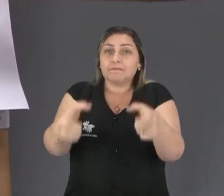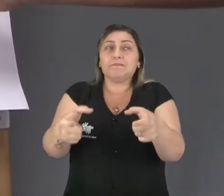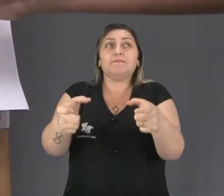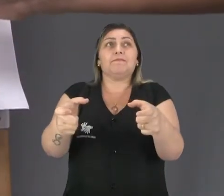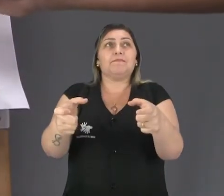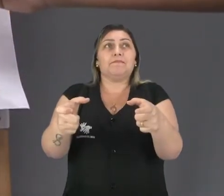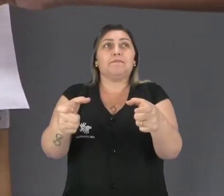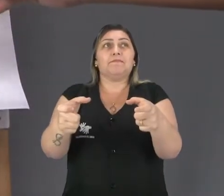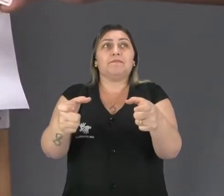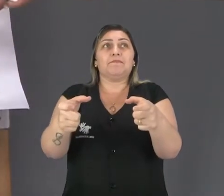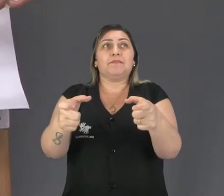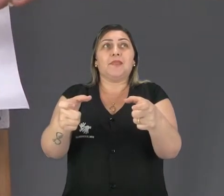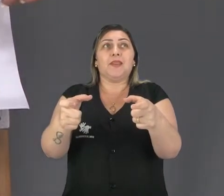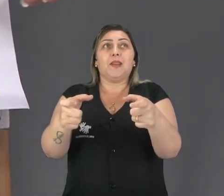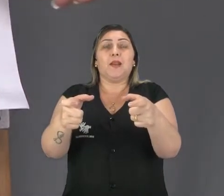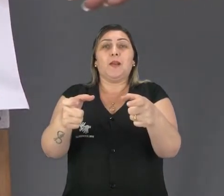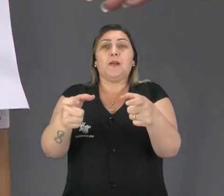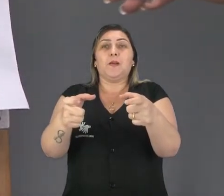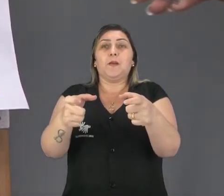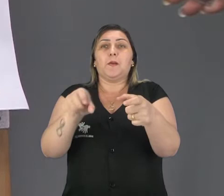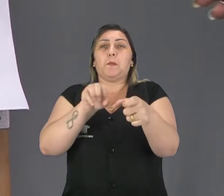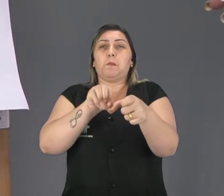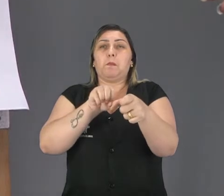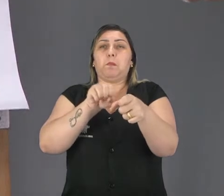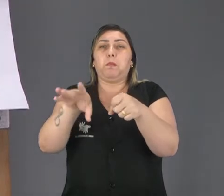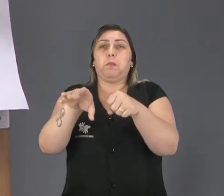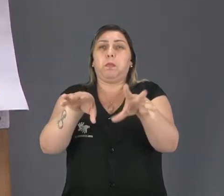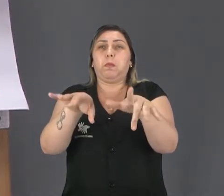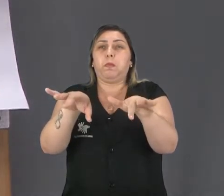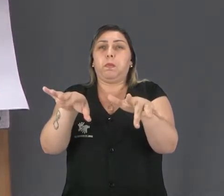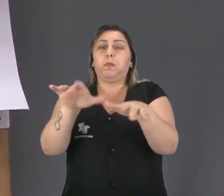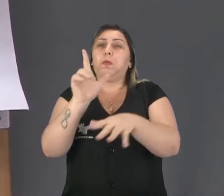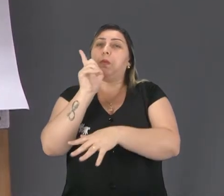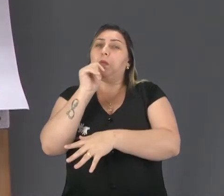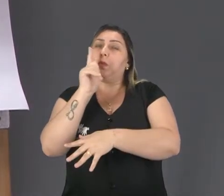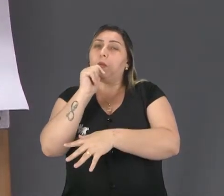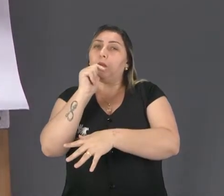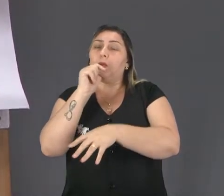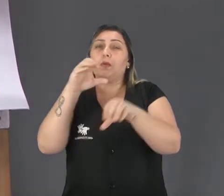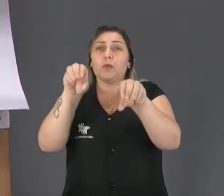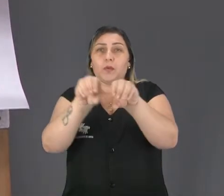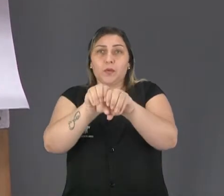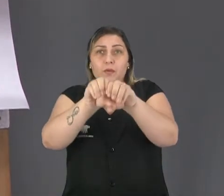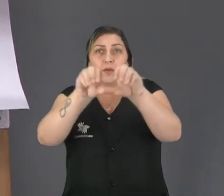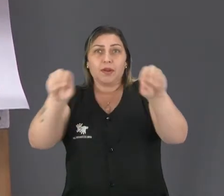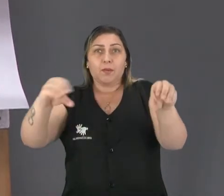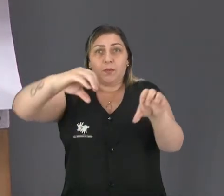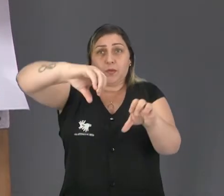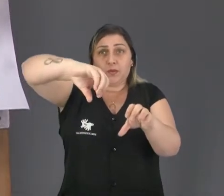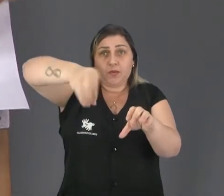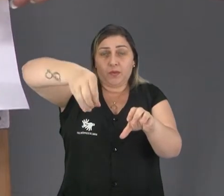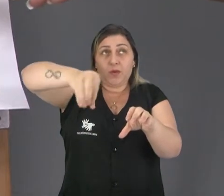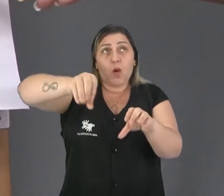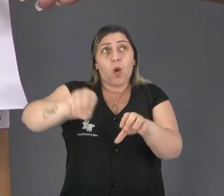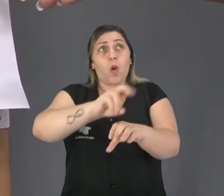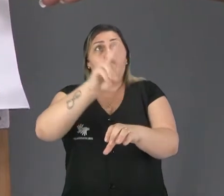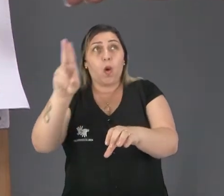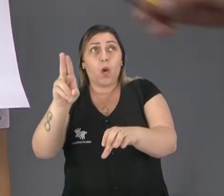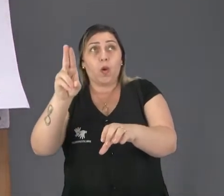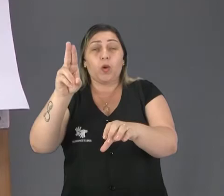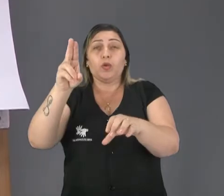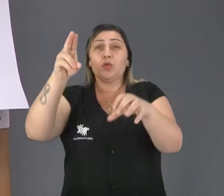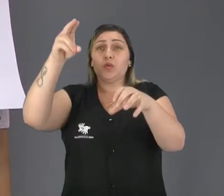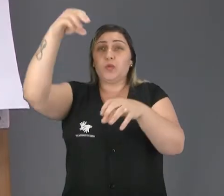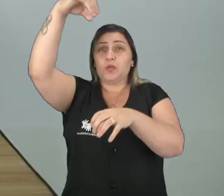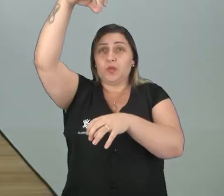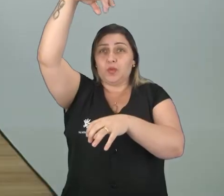Devemos estar atentos quanto a vazamento de água no cano de uma torneira ou de um